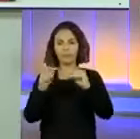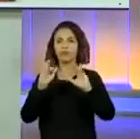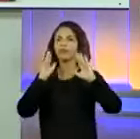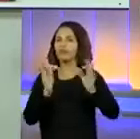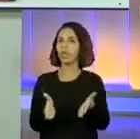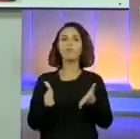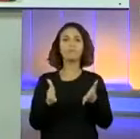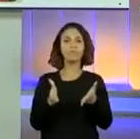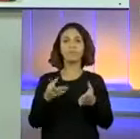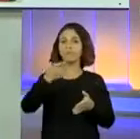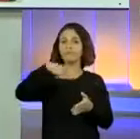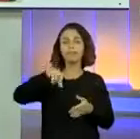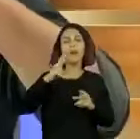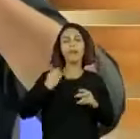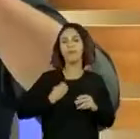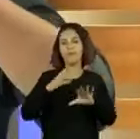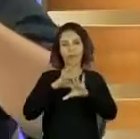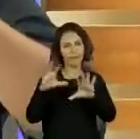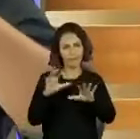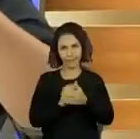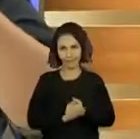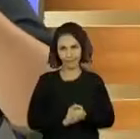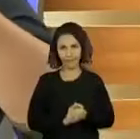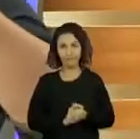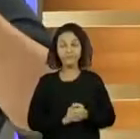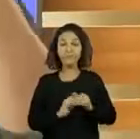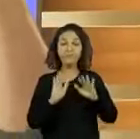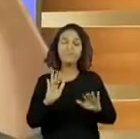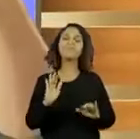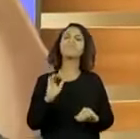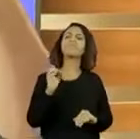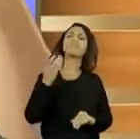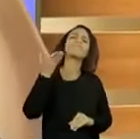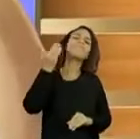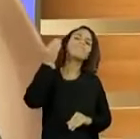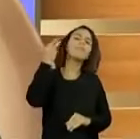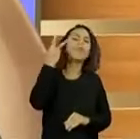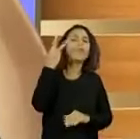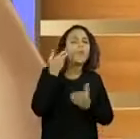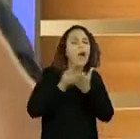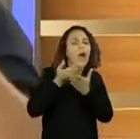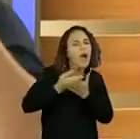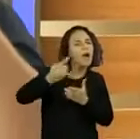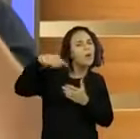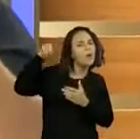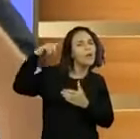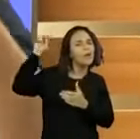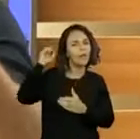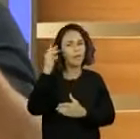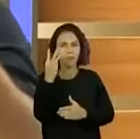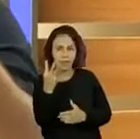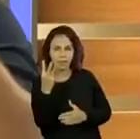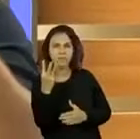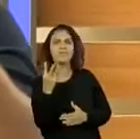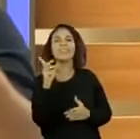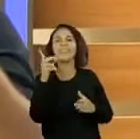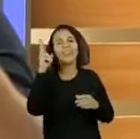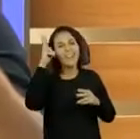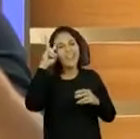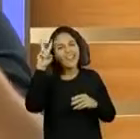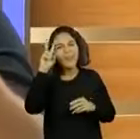somos frutos da migração. Quando nós discutimos, lá há duas, três aulas atrás, por que as pessoas estavam,